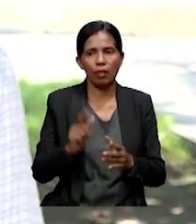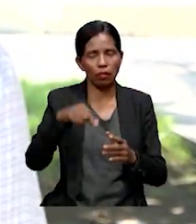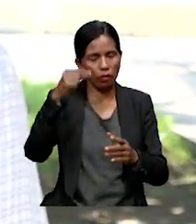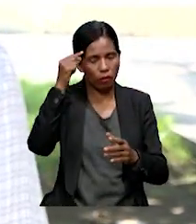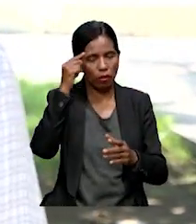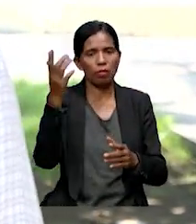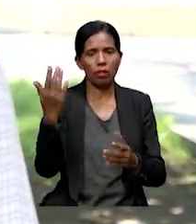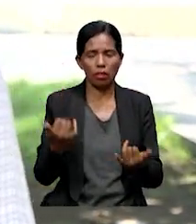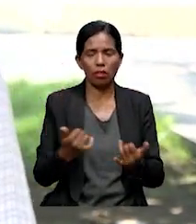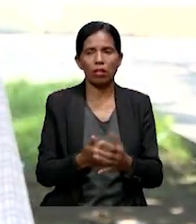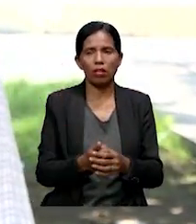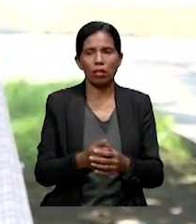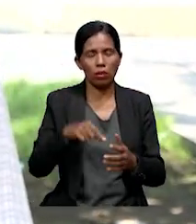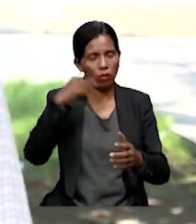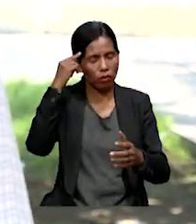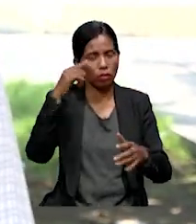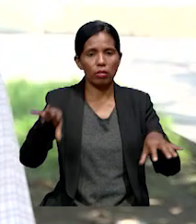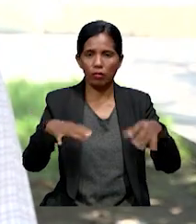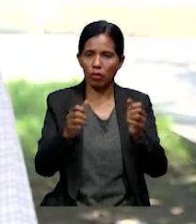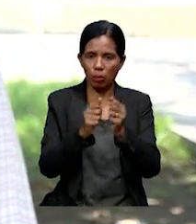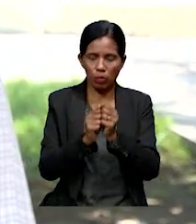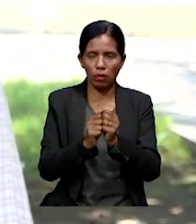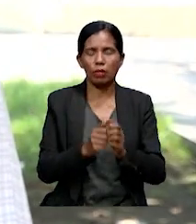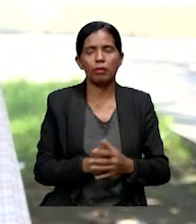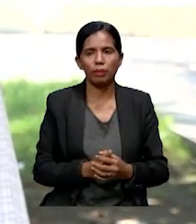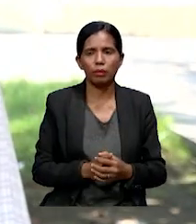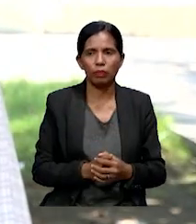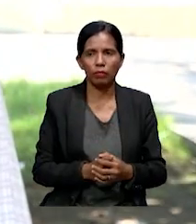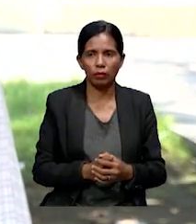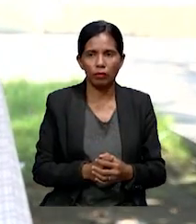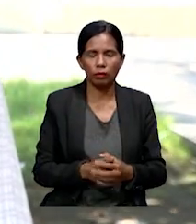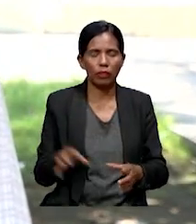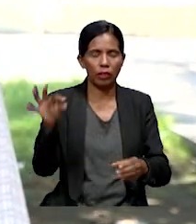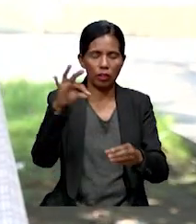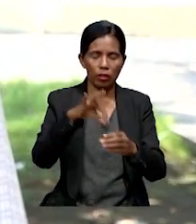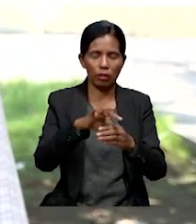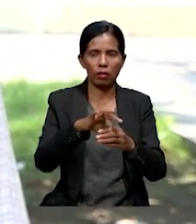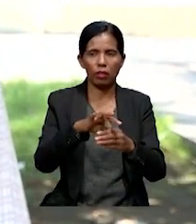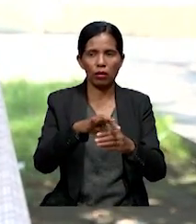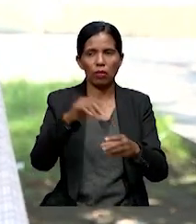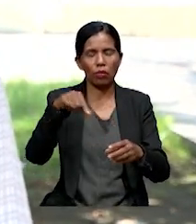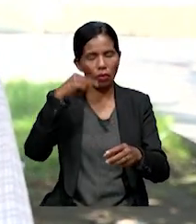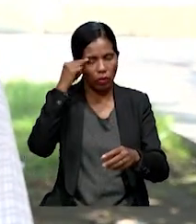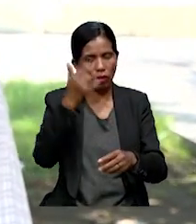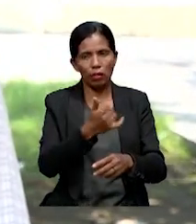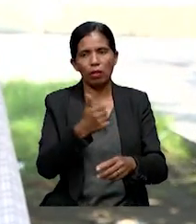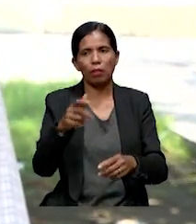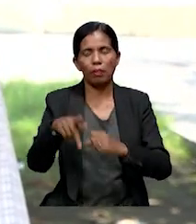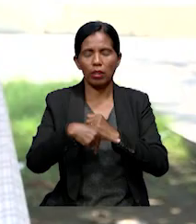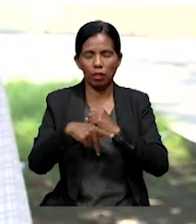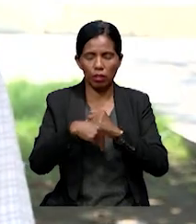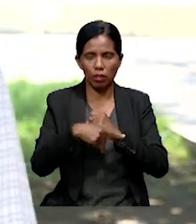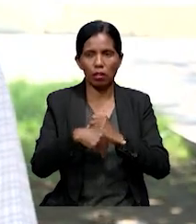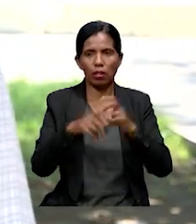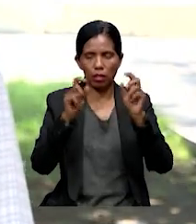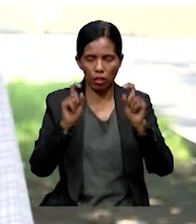governo coligação. Tau acha ba eleição antecipada governo partido senão halo coligação ne